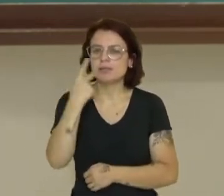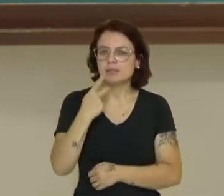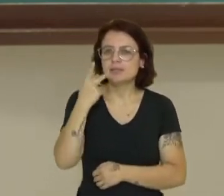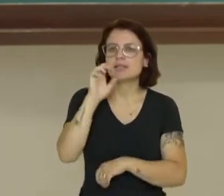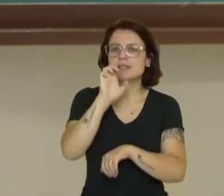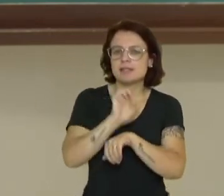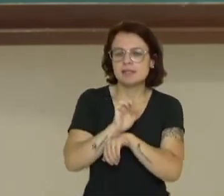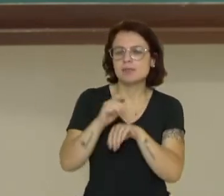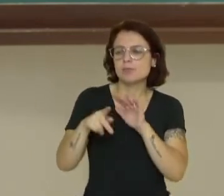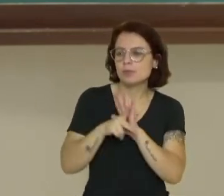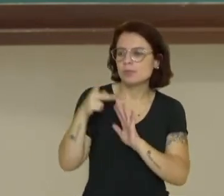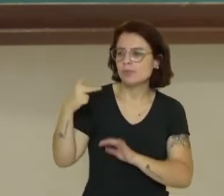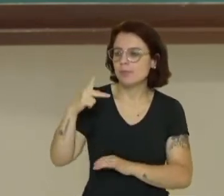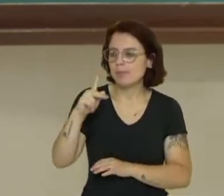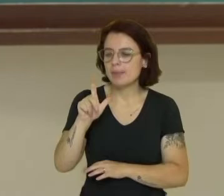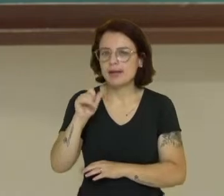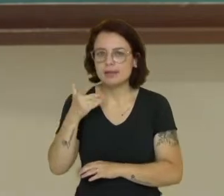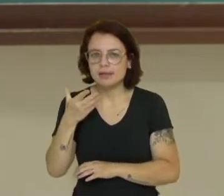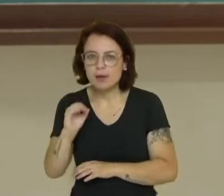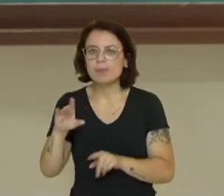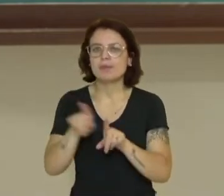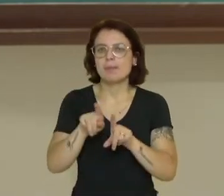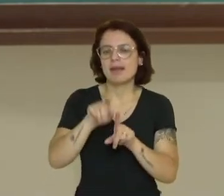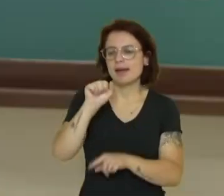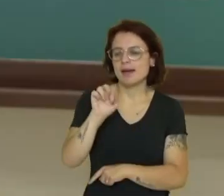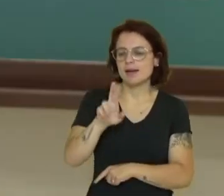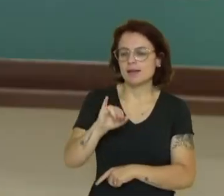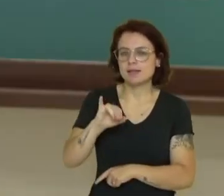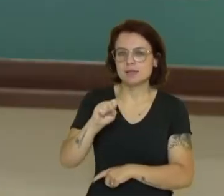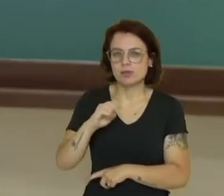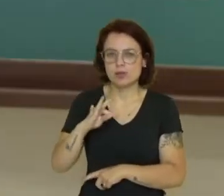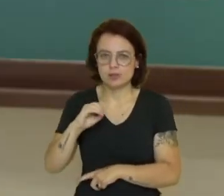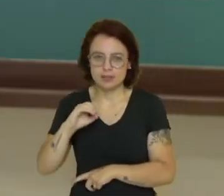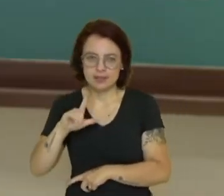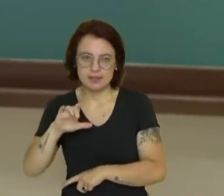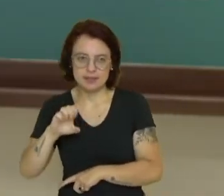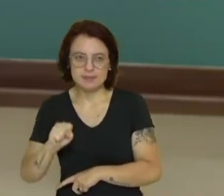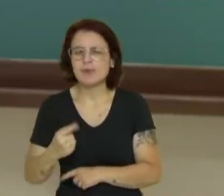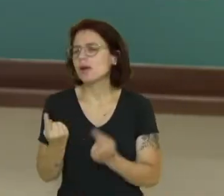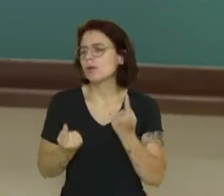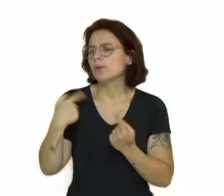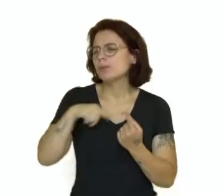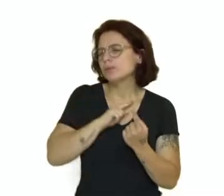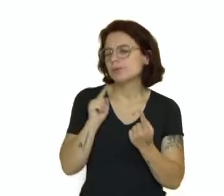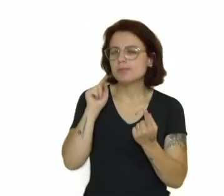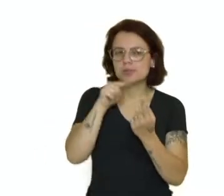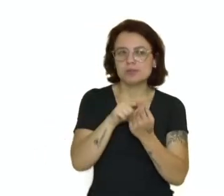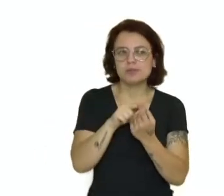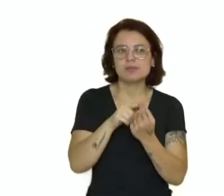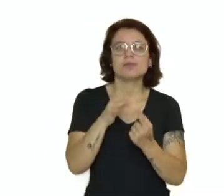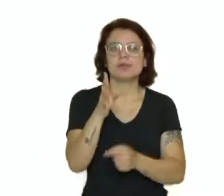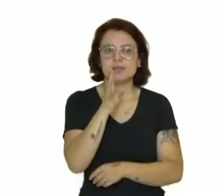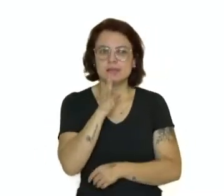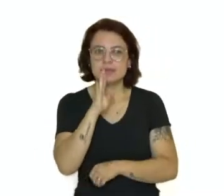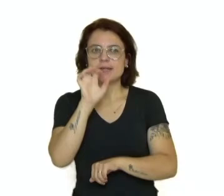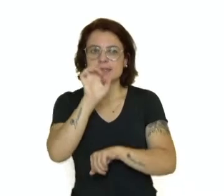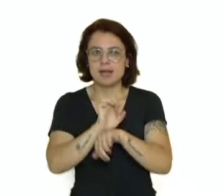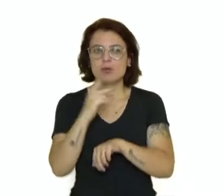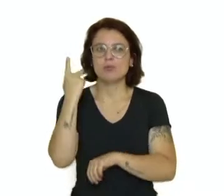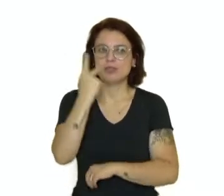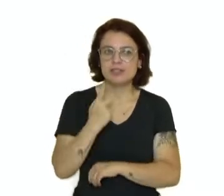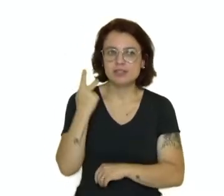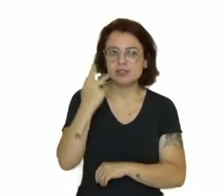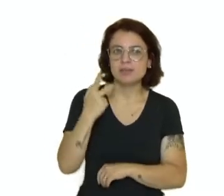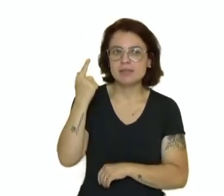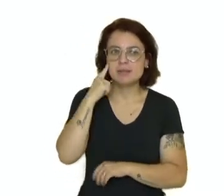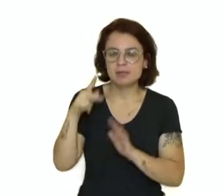Platão e Aristóteles. Então, vamos lá. Bom, quais são nossos objetivos? Conhecer a concepção de Estado e de política no pensamento